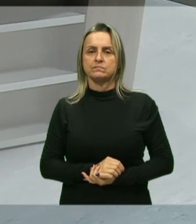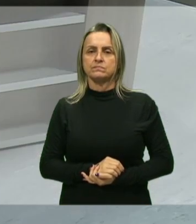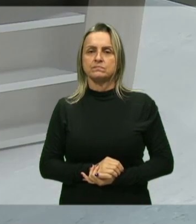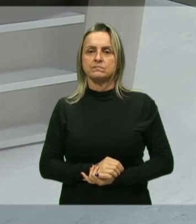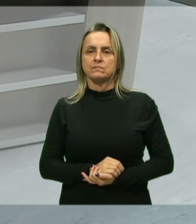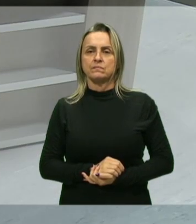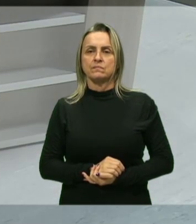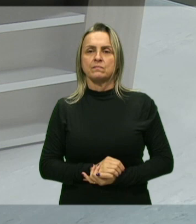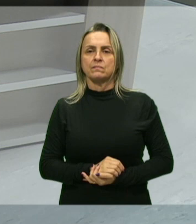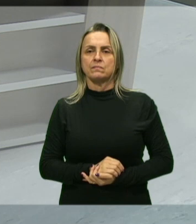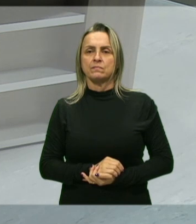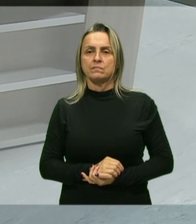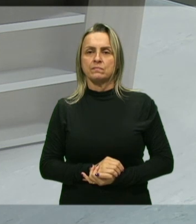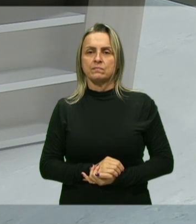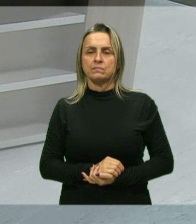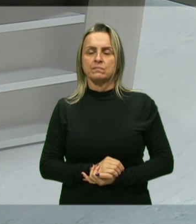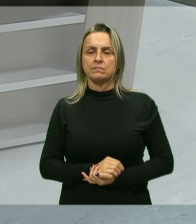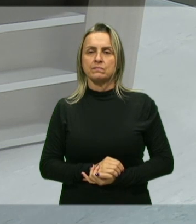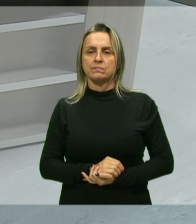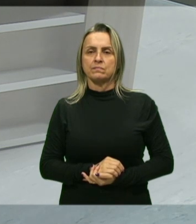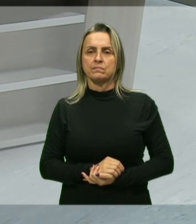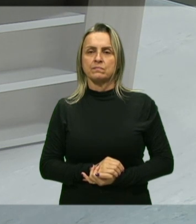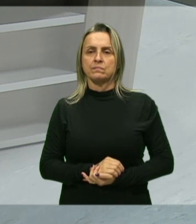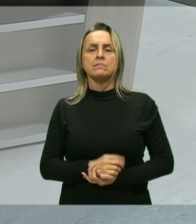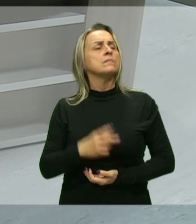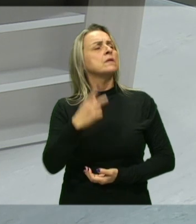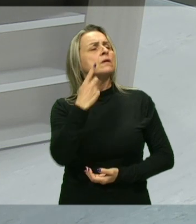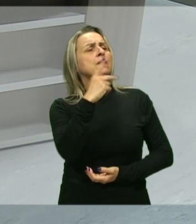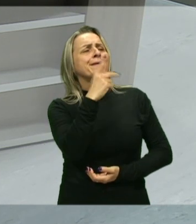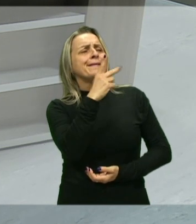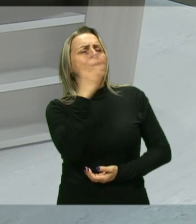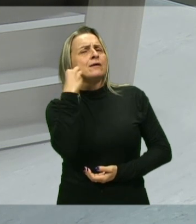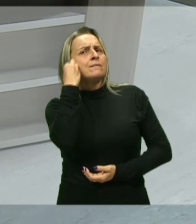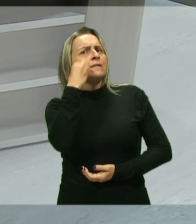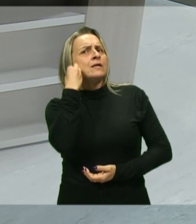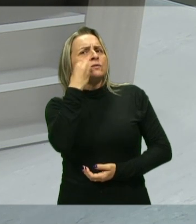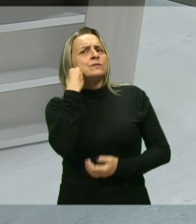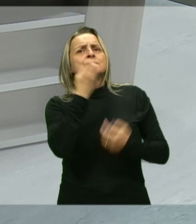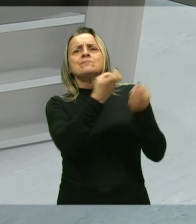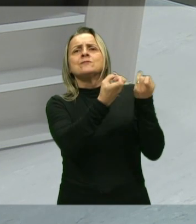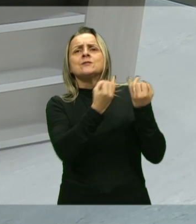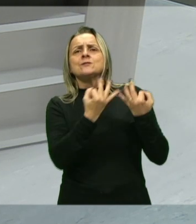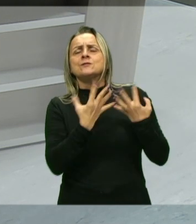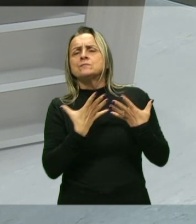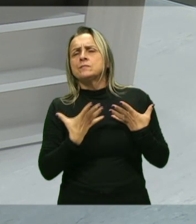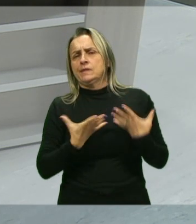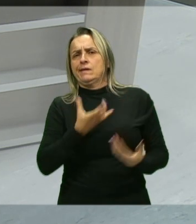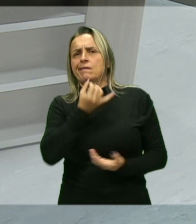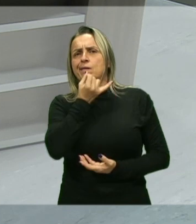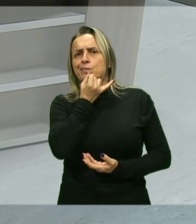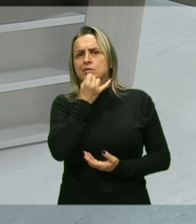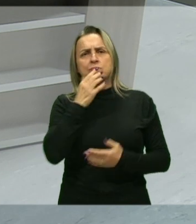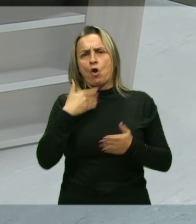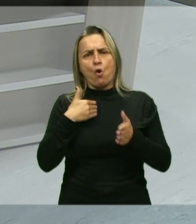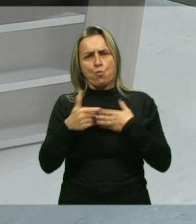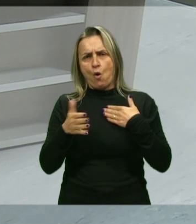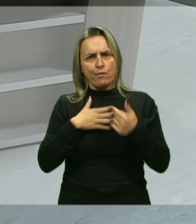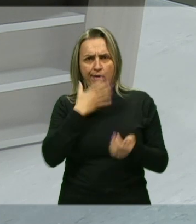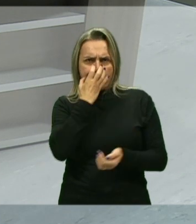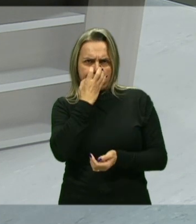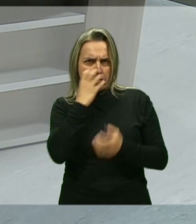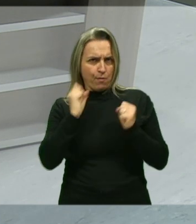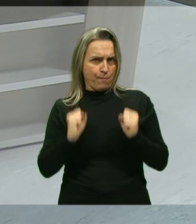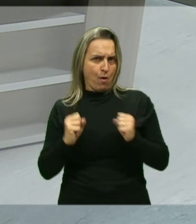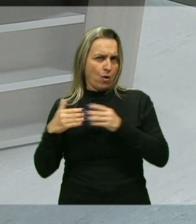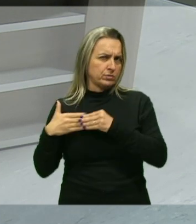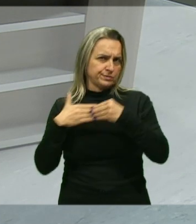experiência ali dentro, quer dizer, como é que se dá? Qualquer cão pode ser cão-guia ou não? Por